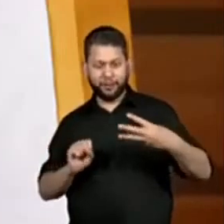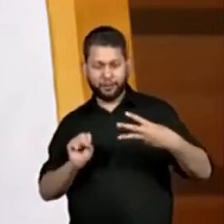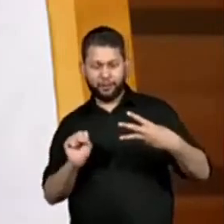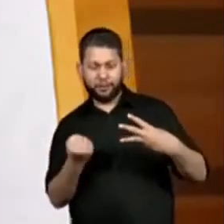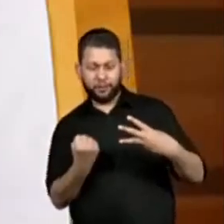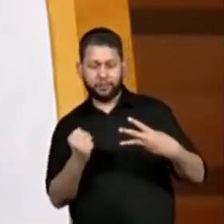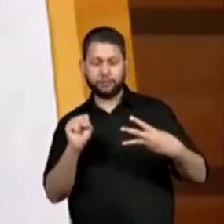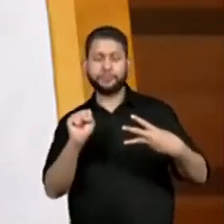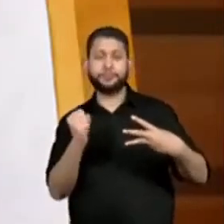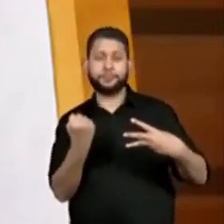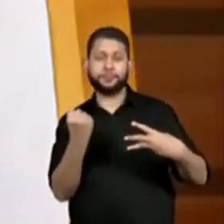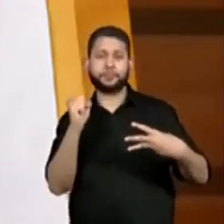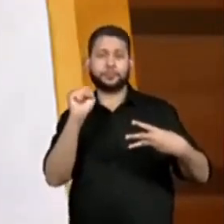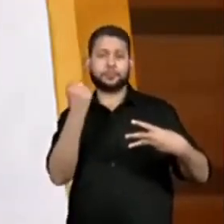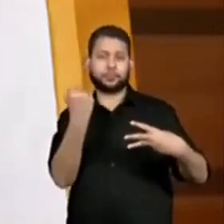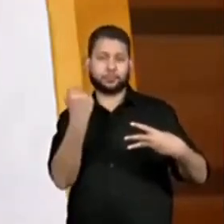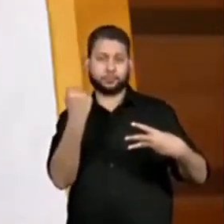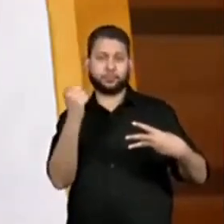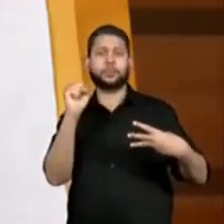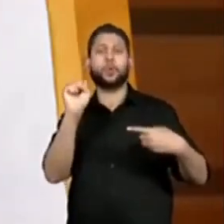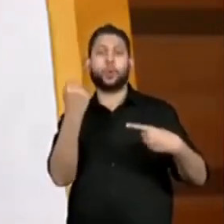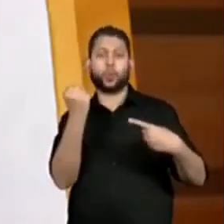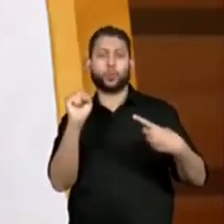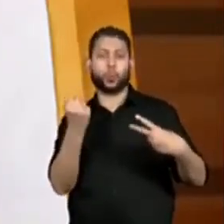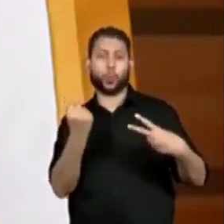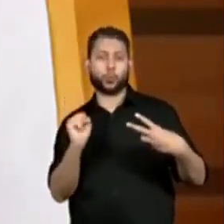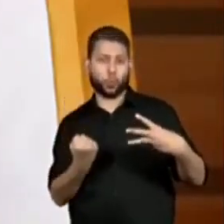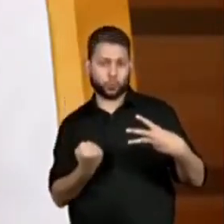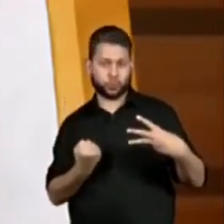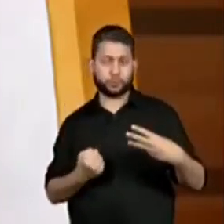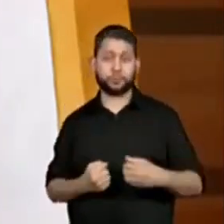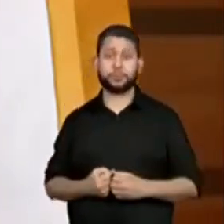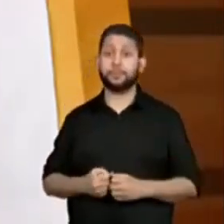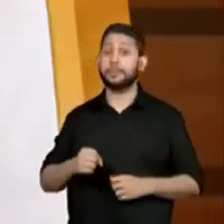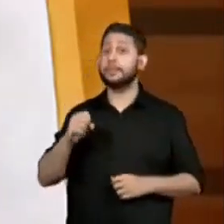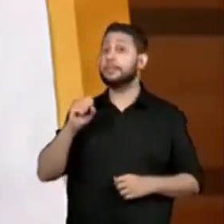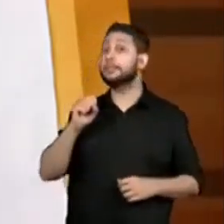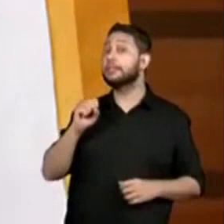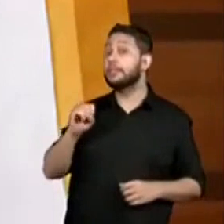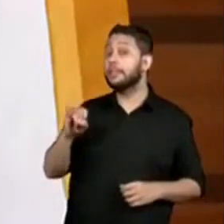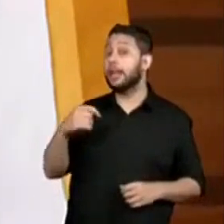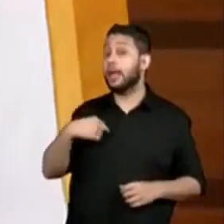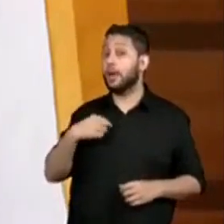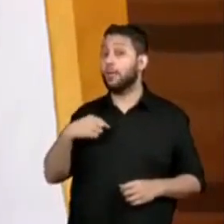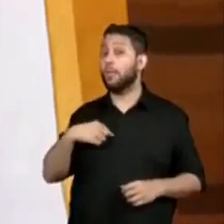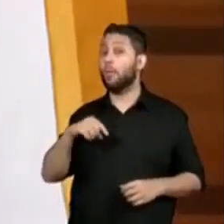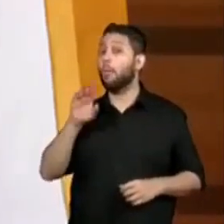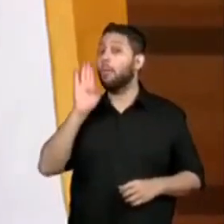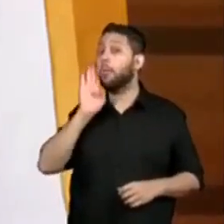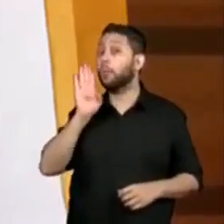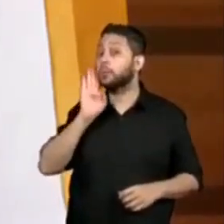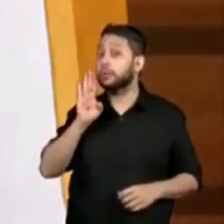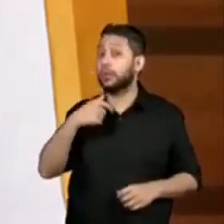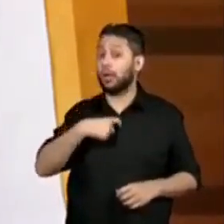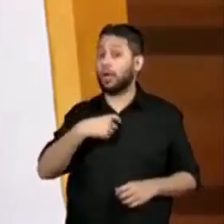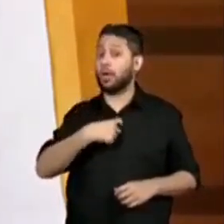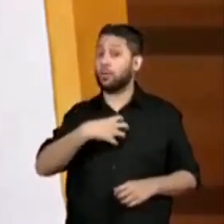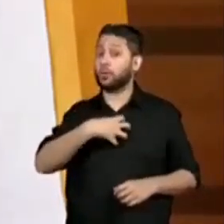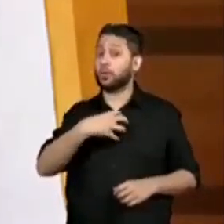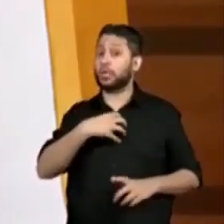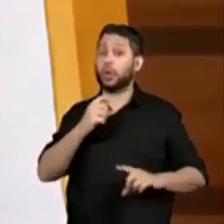oito Tá certo se eu fosse uma pessoa muito bondosa de verdade que que